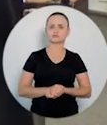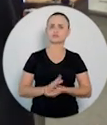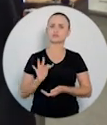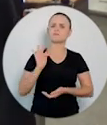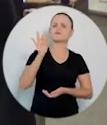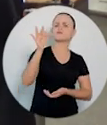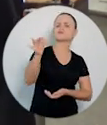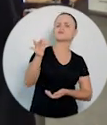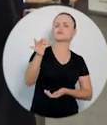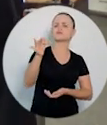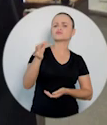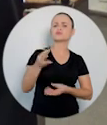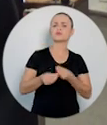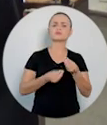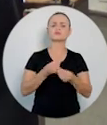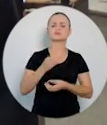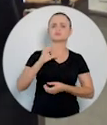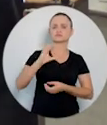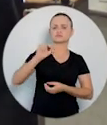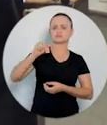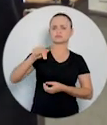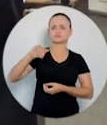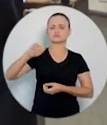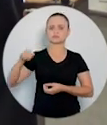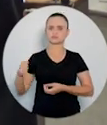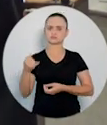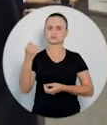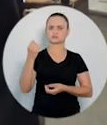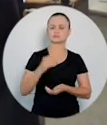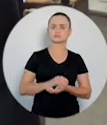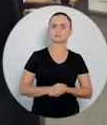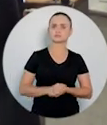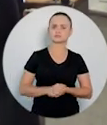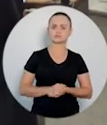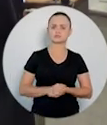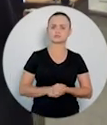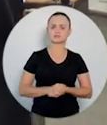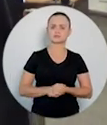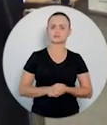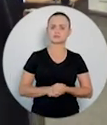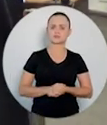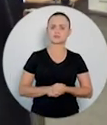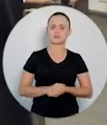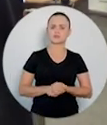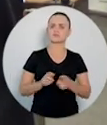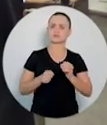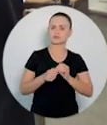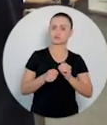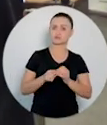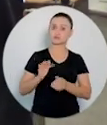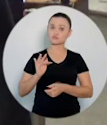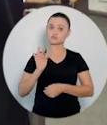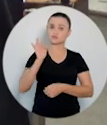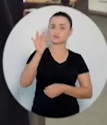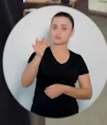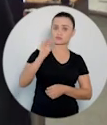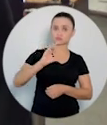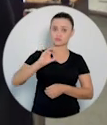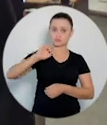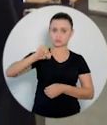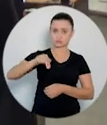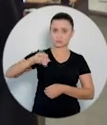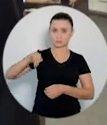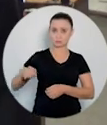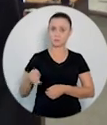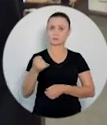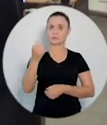e as perspectivas em relação ao CNJ, e a gente respondeu da melhor forma possível, que é exatamente levar essa visão da advocacia para o Conselho Nacional